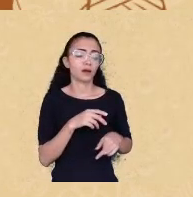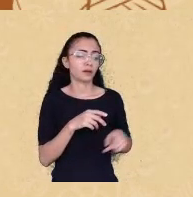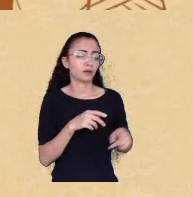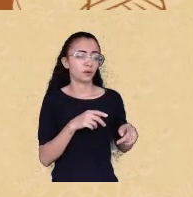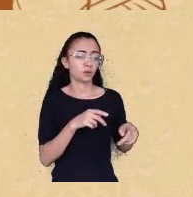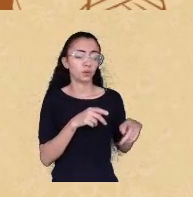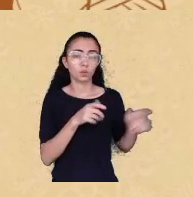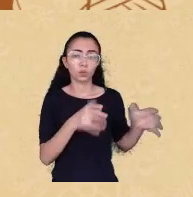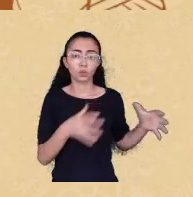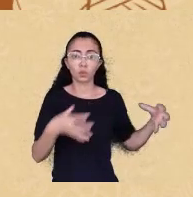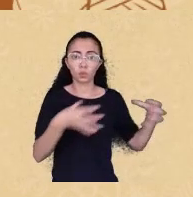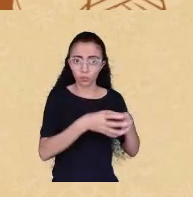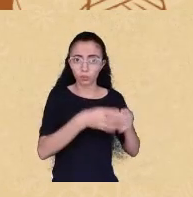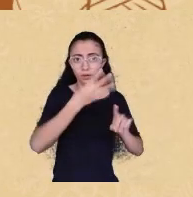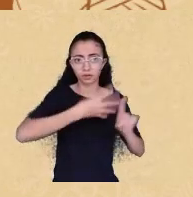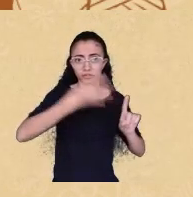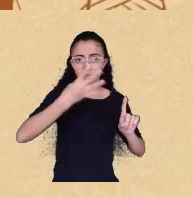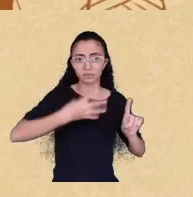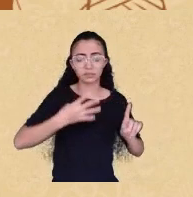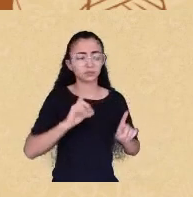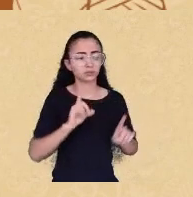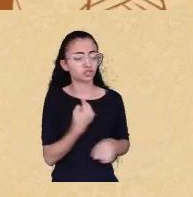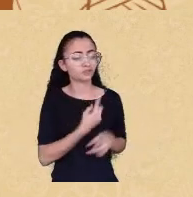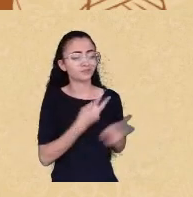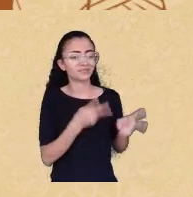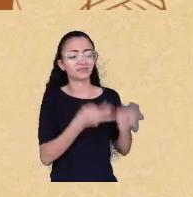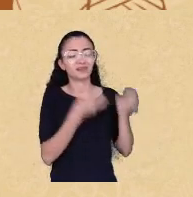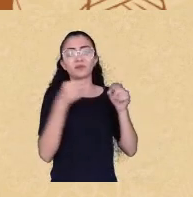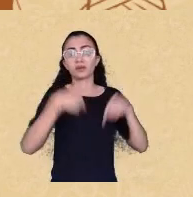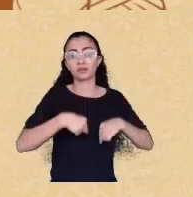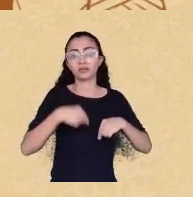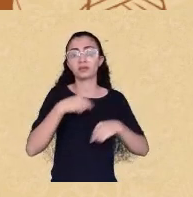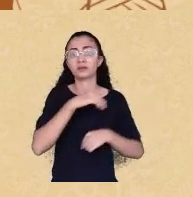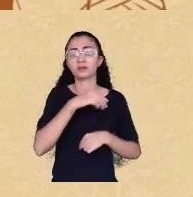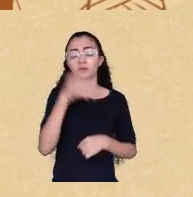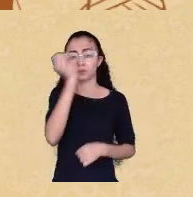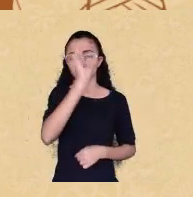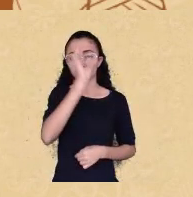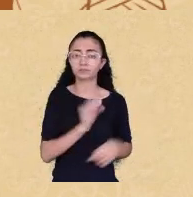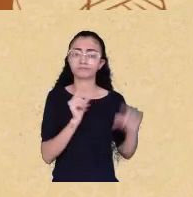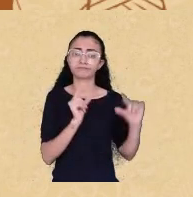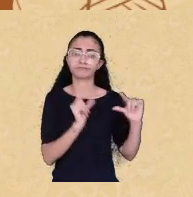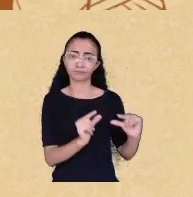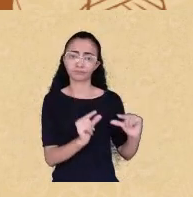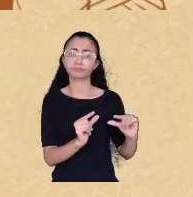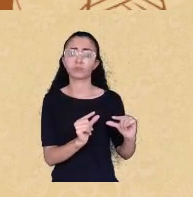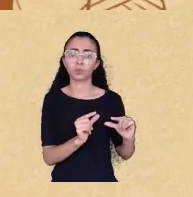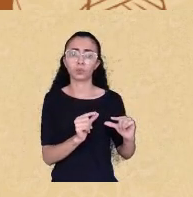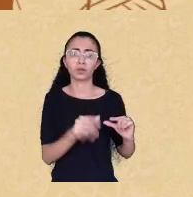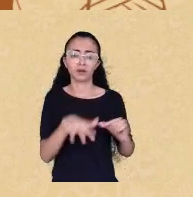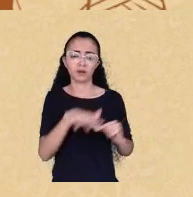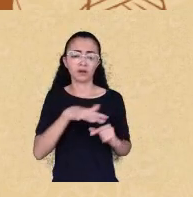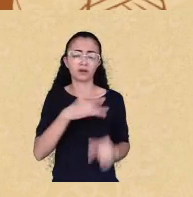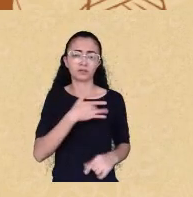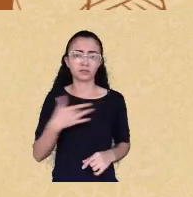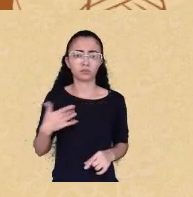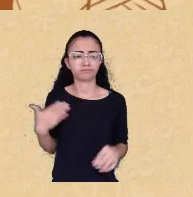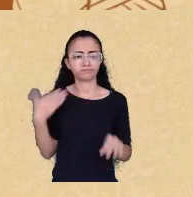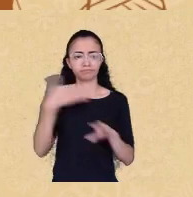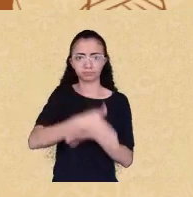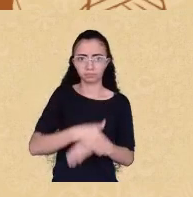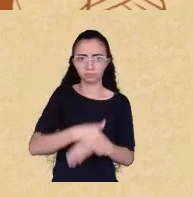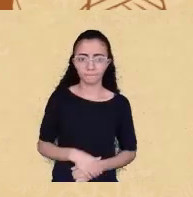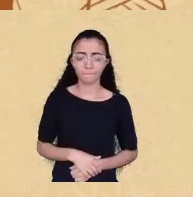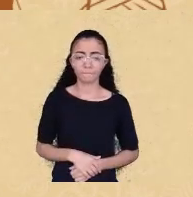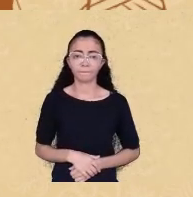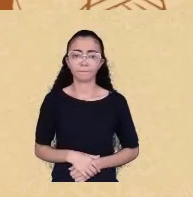veja, a gente está em perspectivas de dinâmica social de apoio diferentes, e que aqui redunda